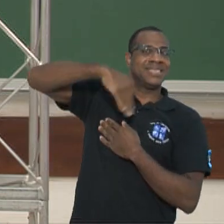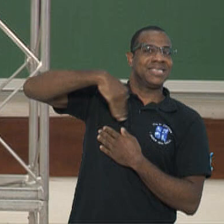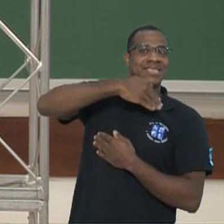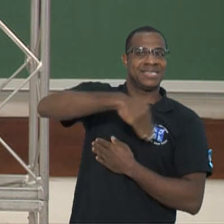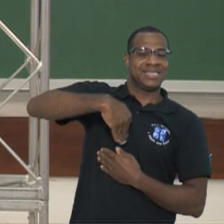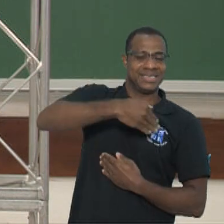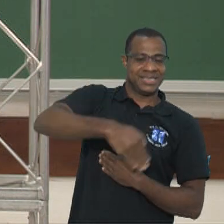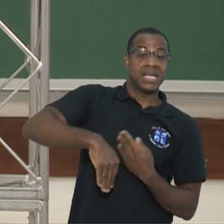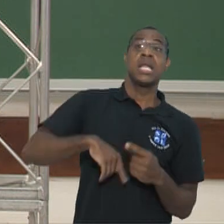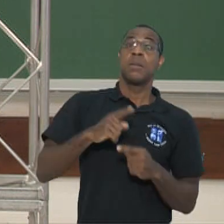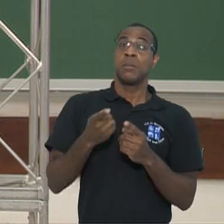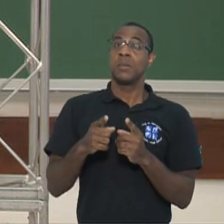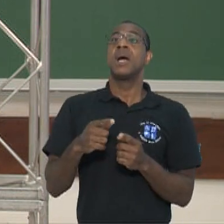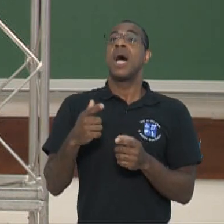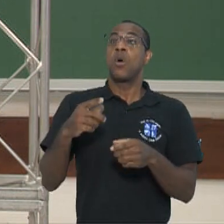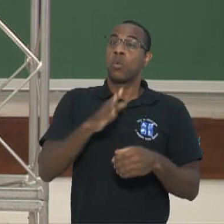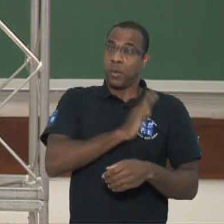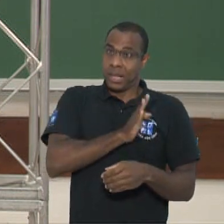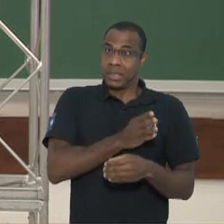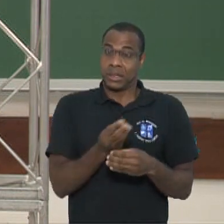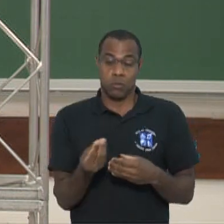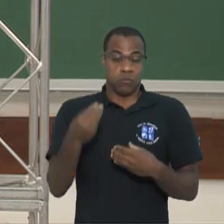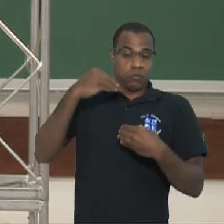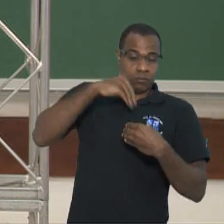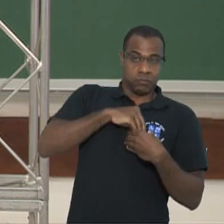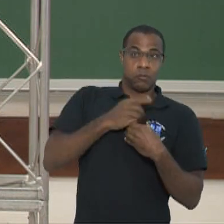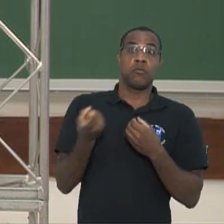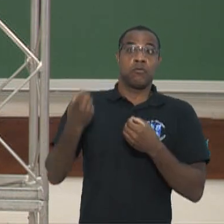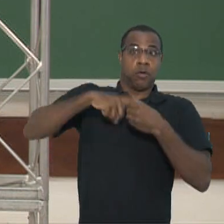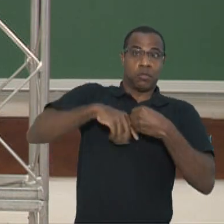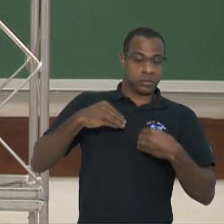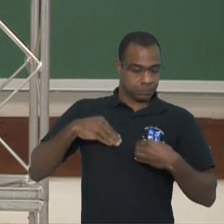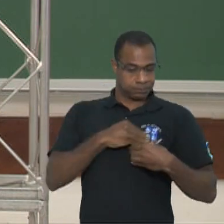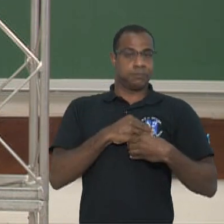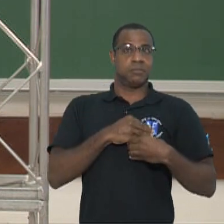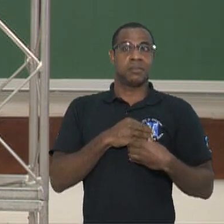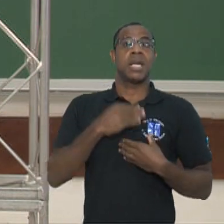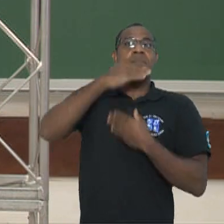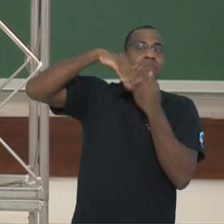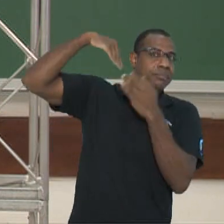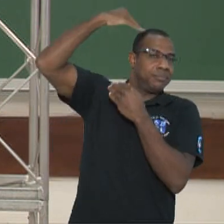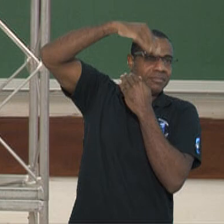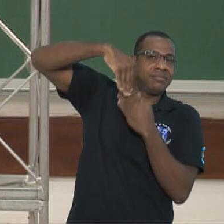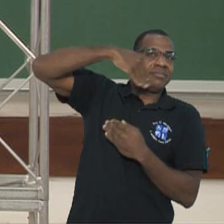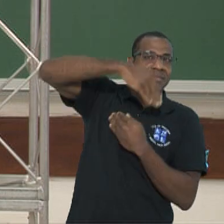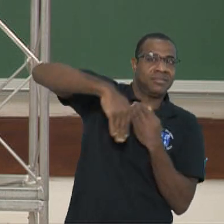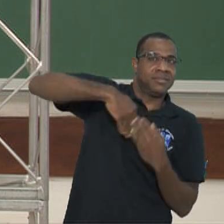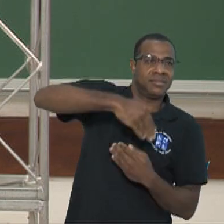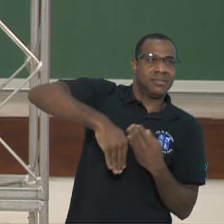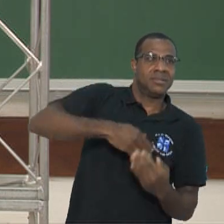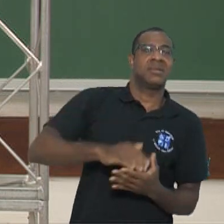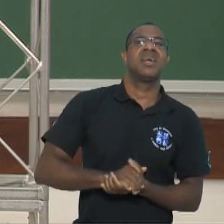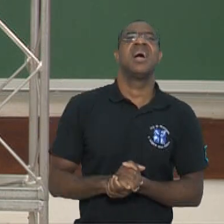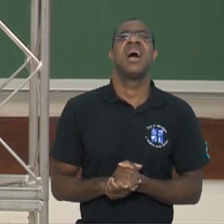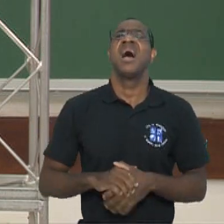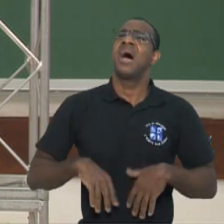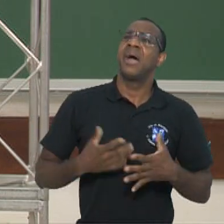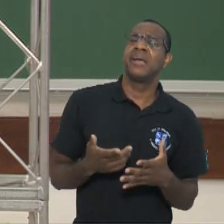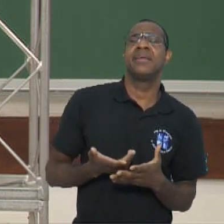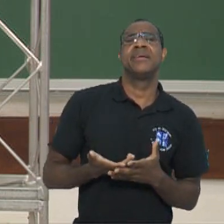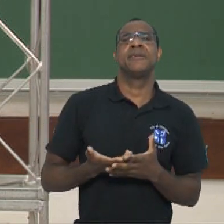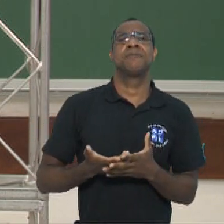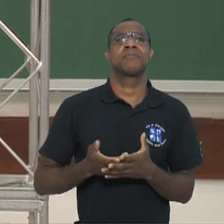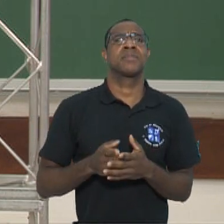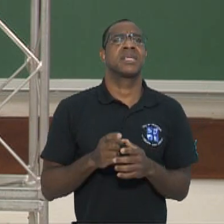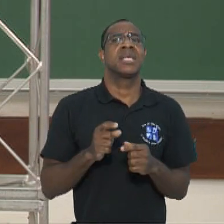de linho, bastante, de tecido, colocavam alguns amuletos para dar sorte, com uma